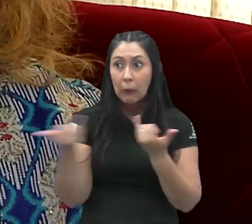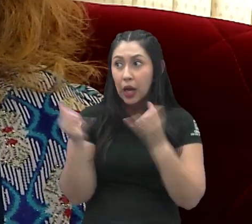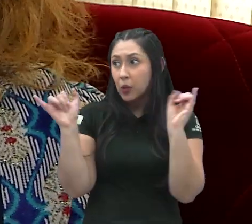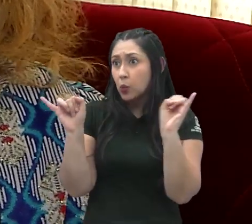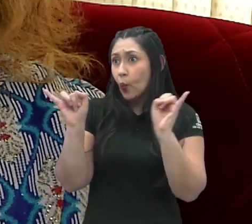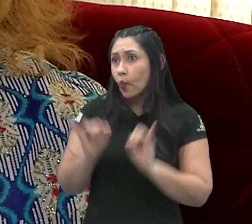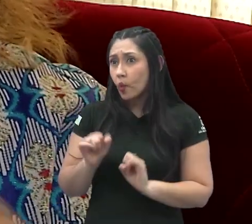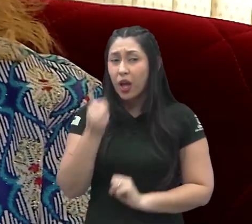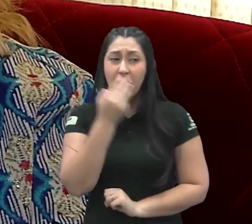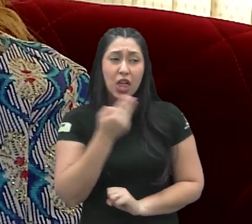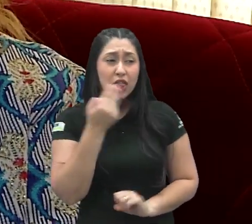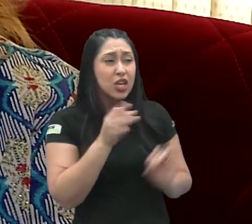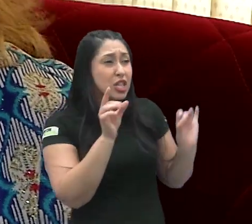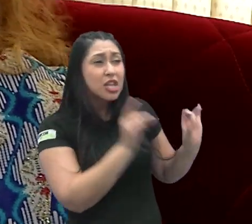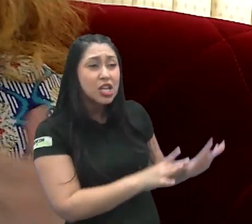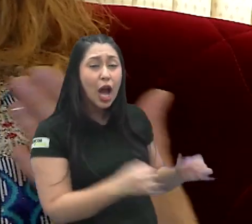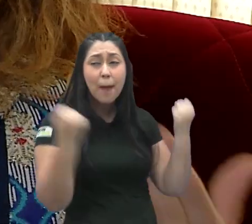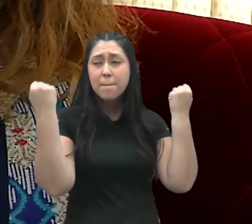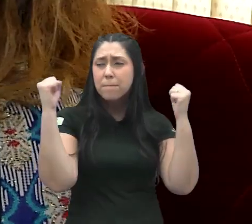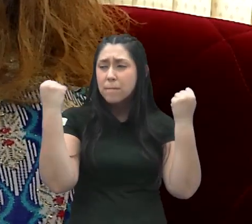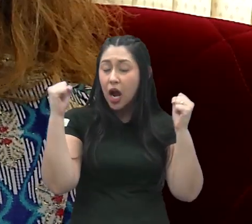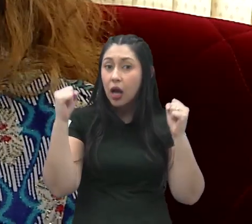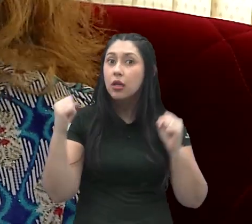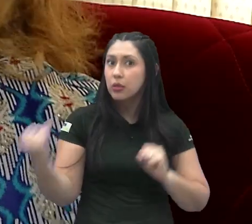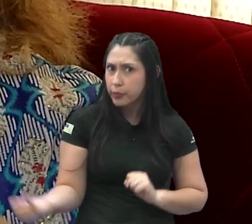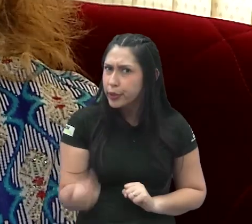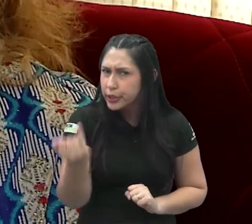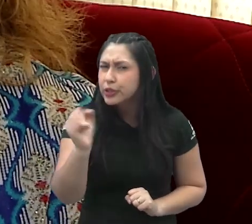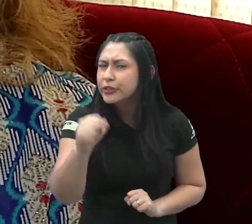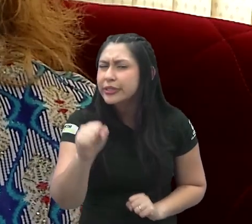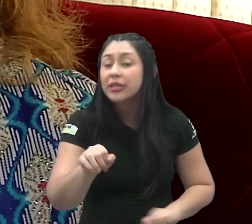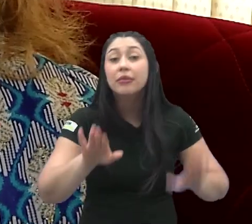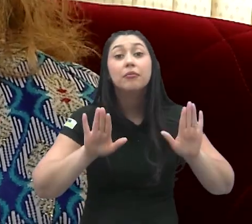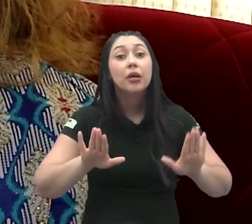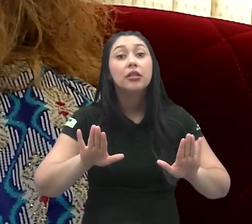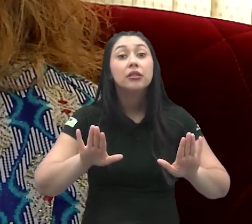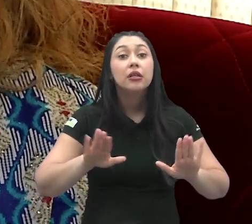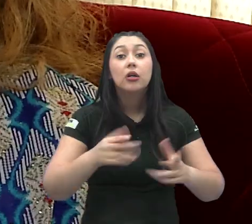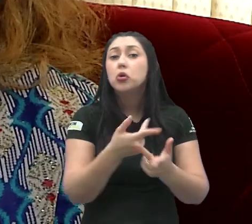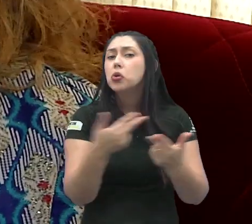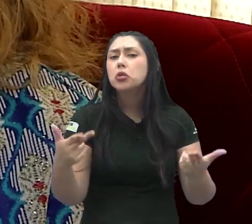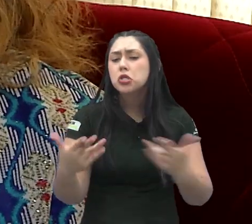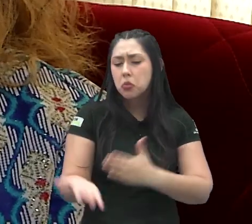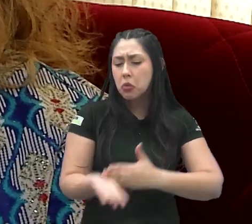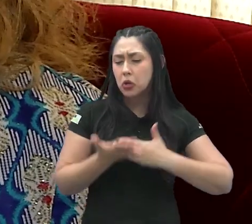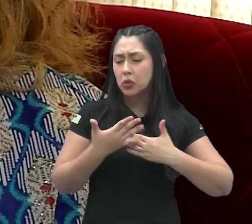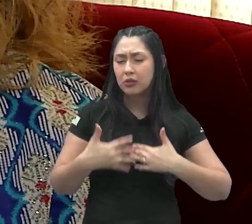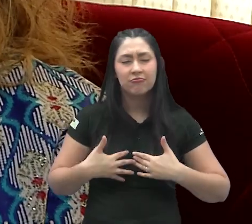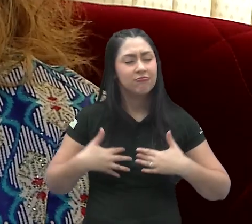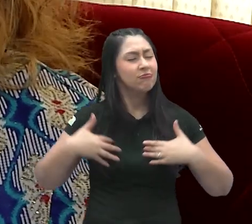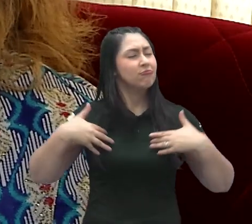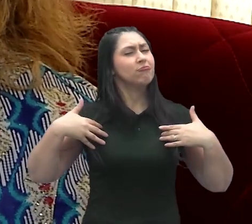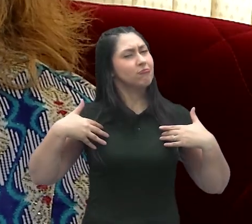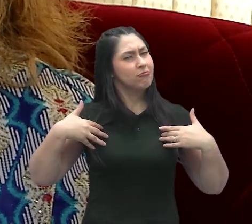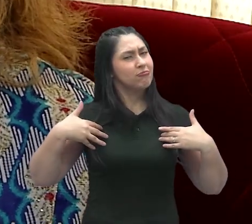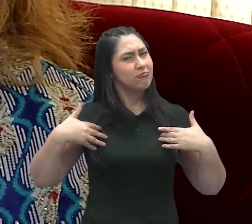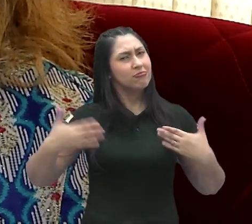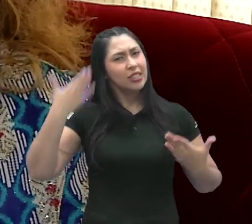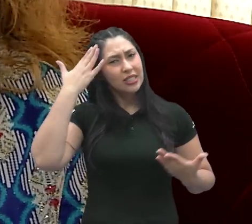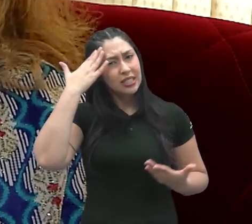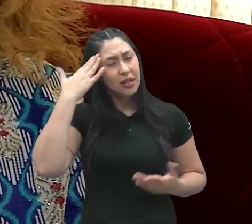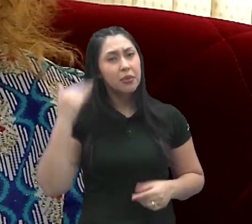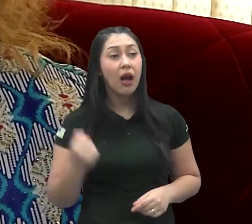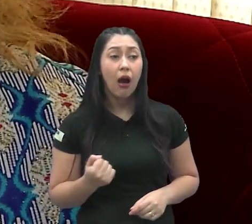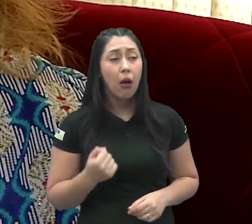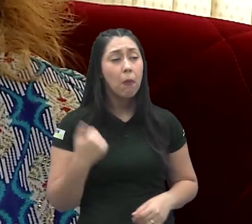Perder peso, parar de comer açúcar, atividade física, são importantes. Mas pensar também o que é que pode me gerar prazer.